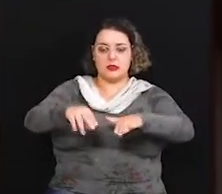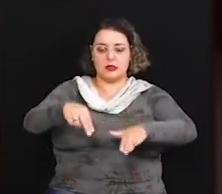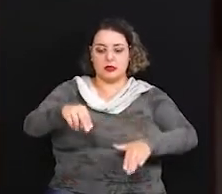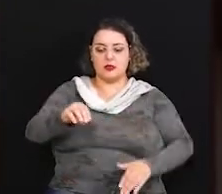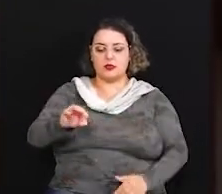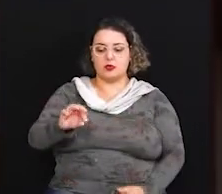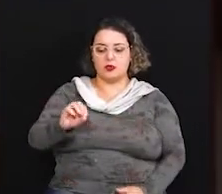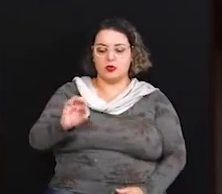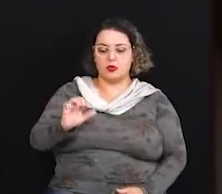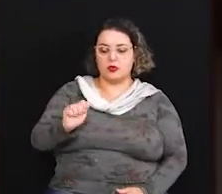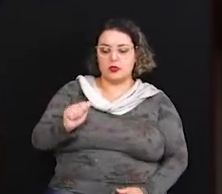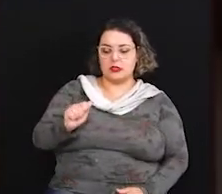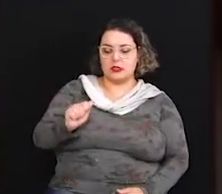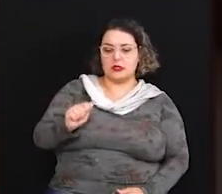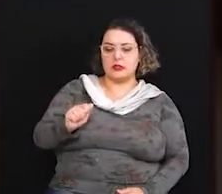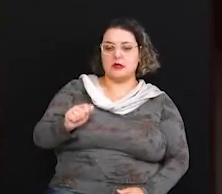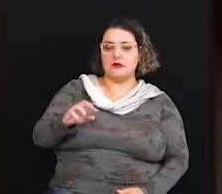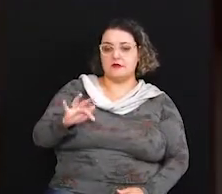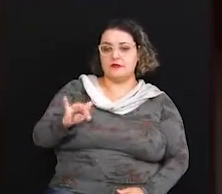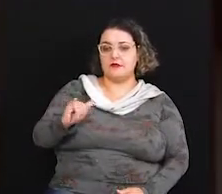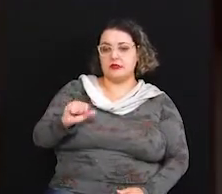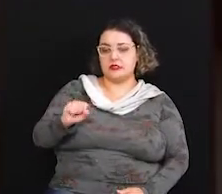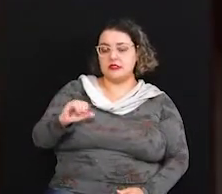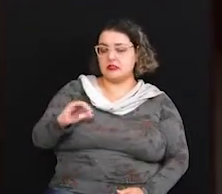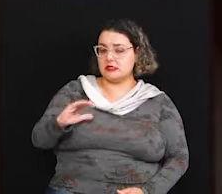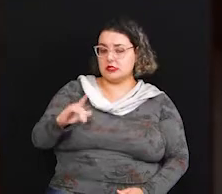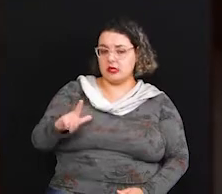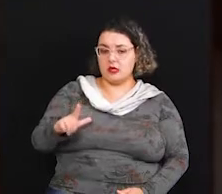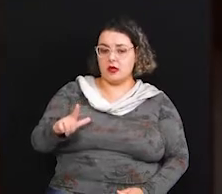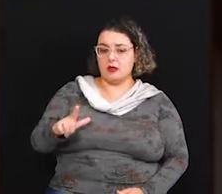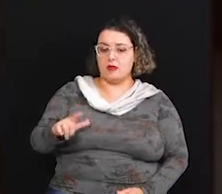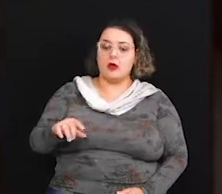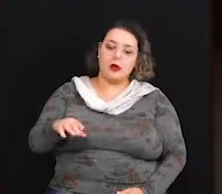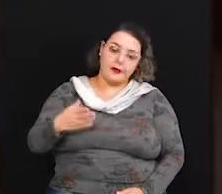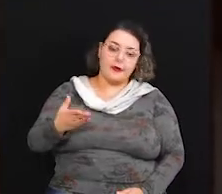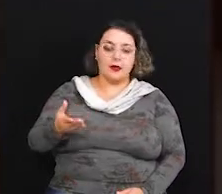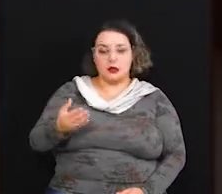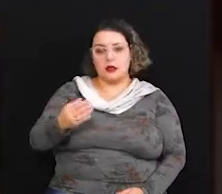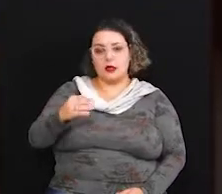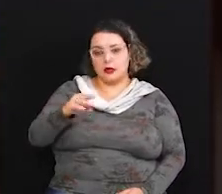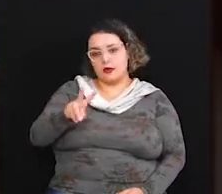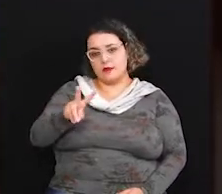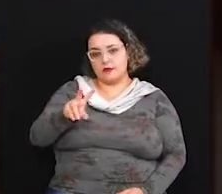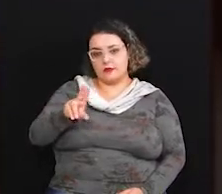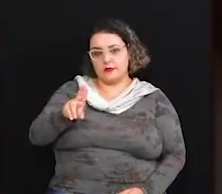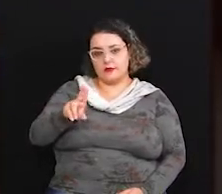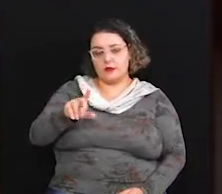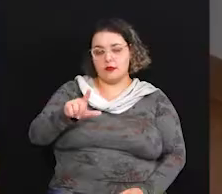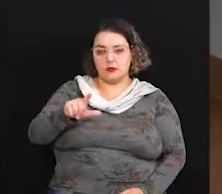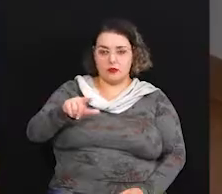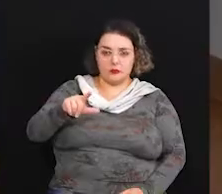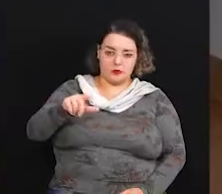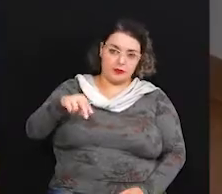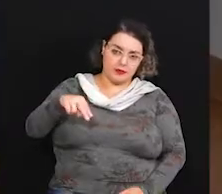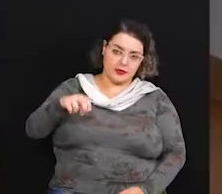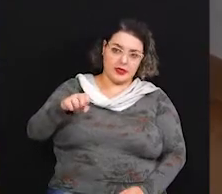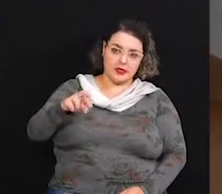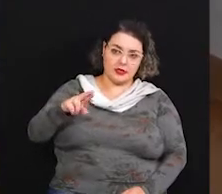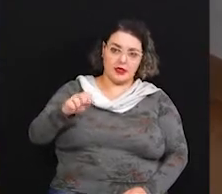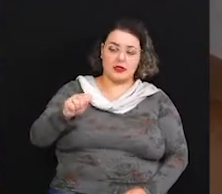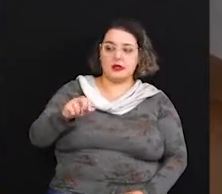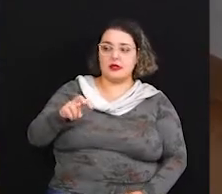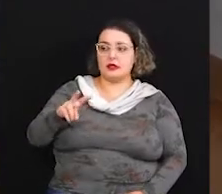fiscal paulista funcionando. Assim, é uma vulnerabilidade. Se esse programa é cancelado, nós... Porque